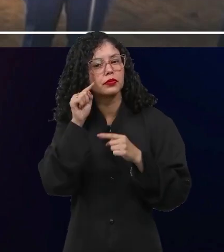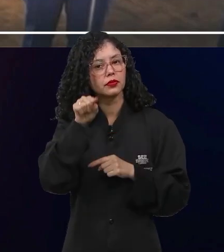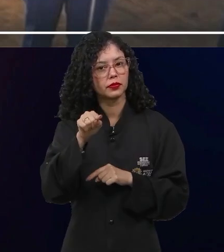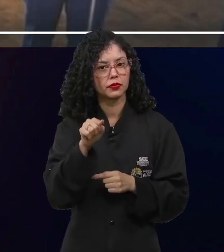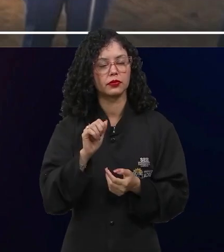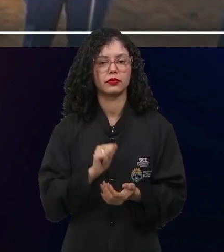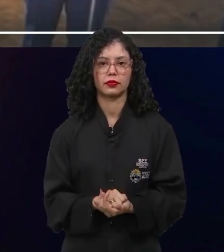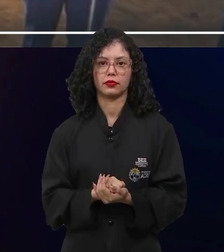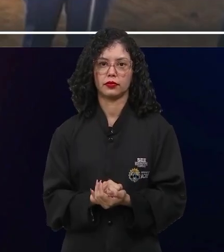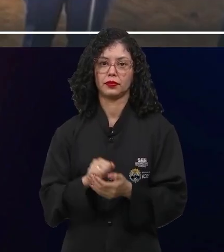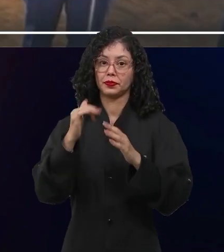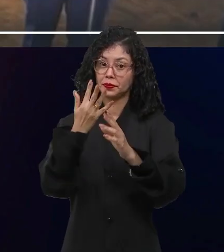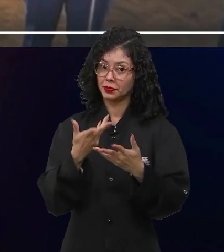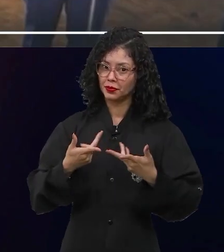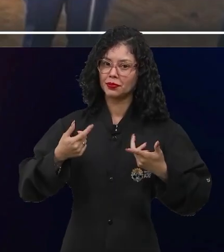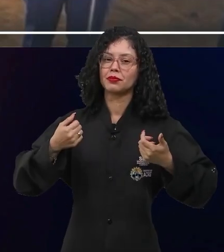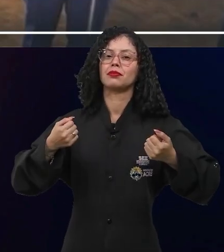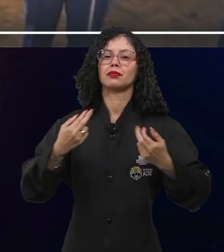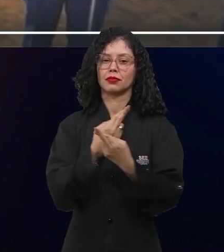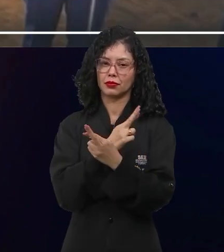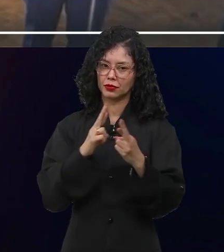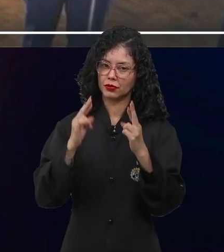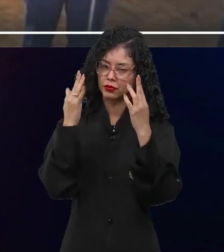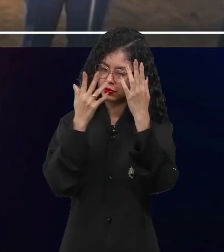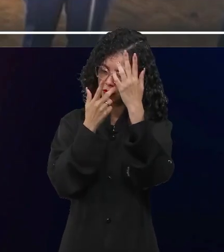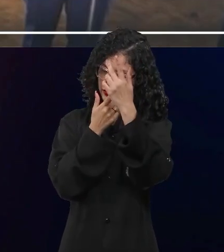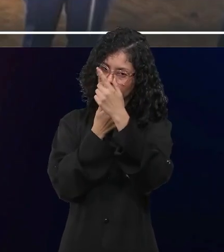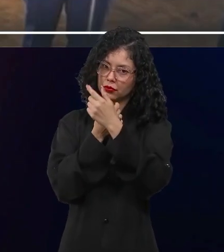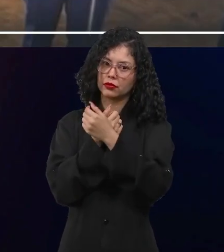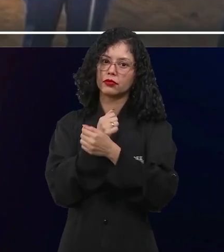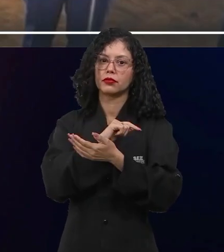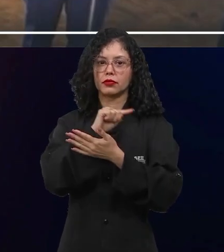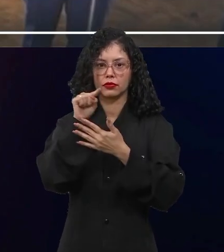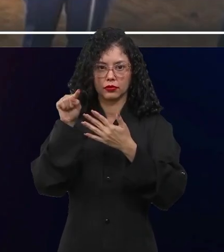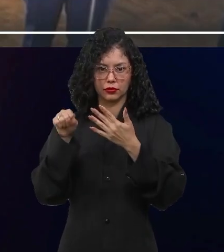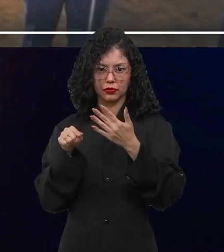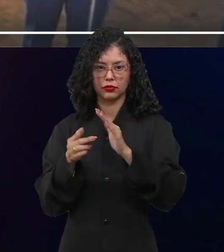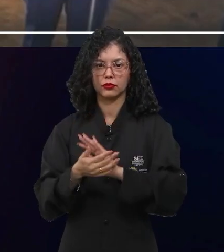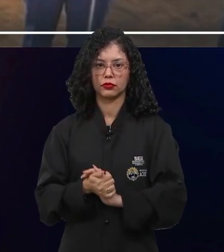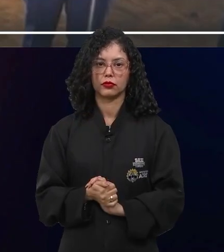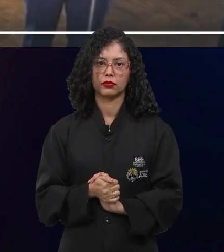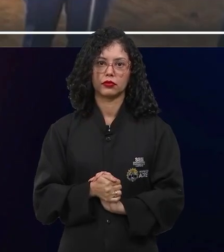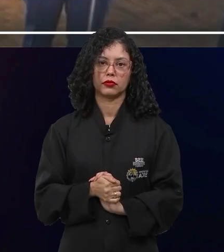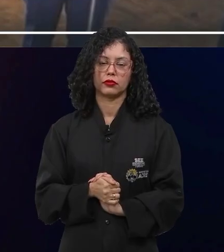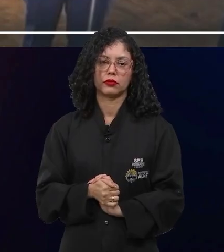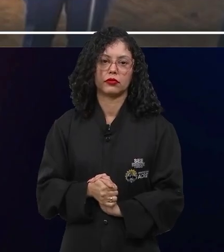aqui é de harmonia, beleza e diversidade. Então,